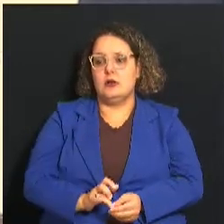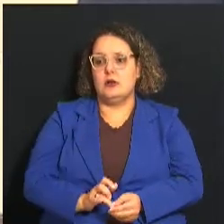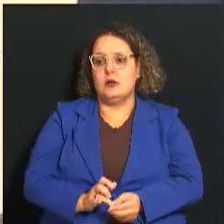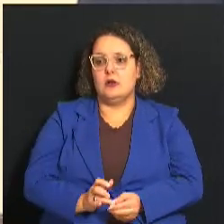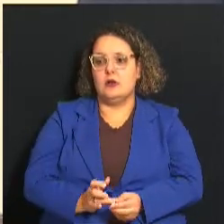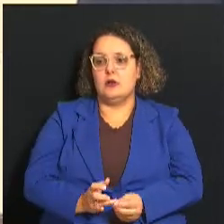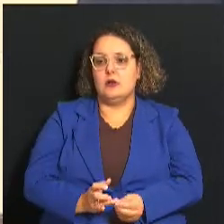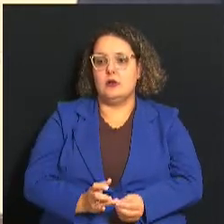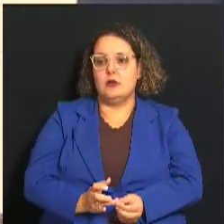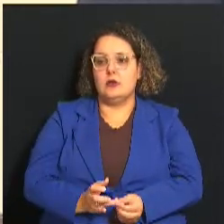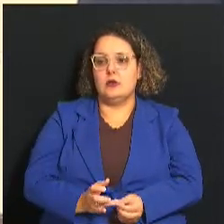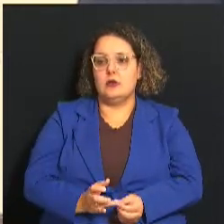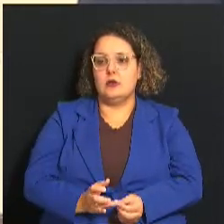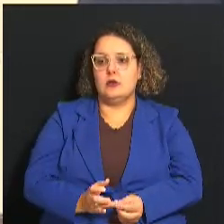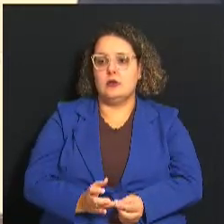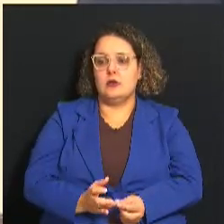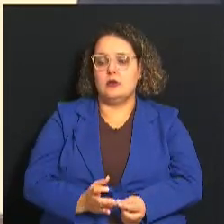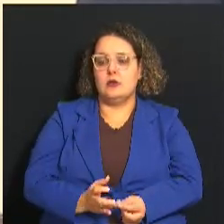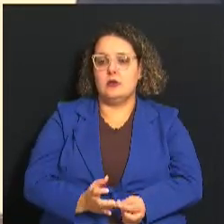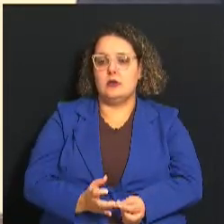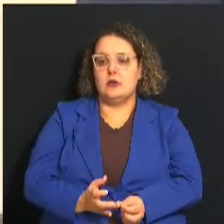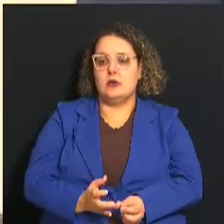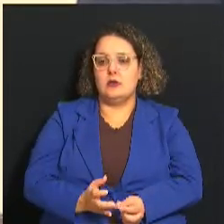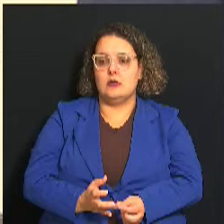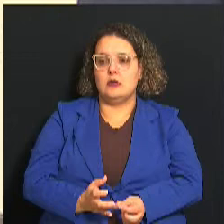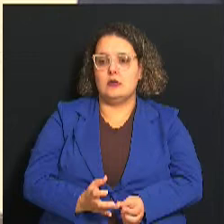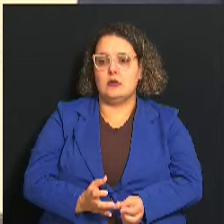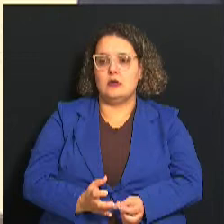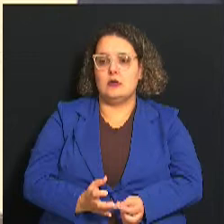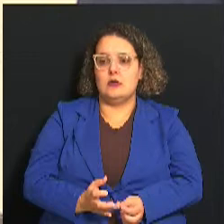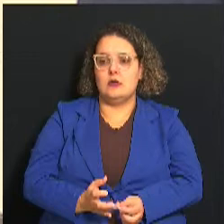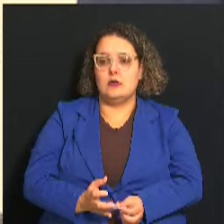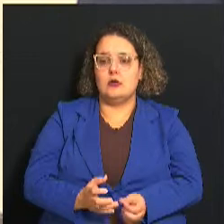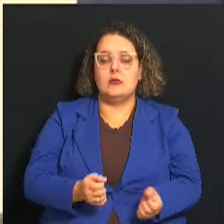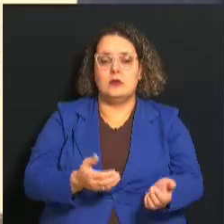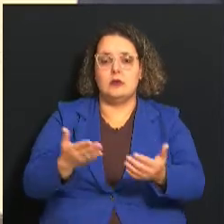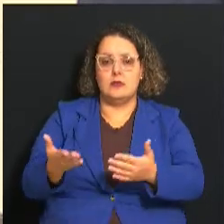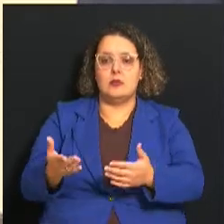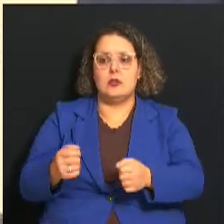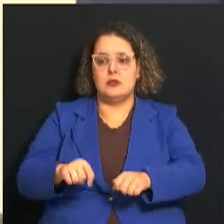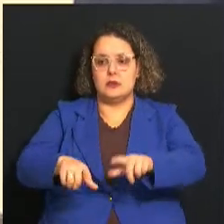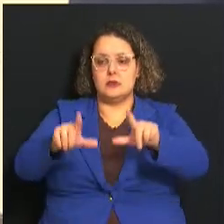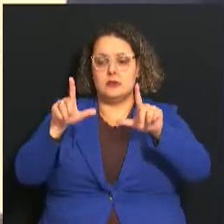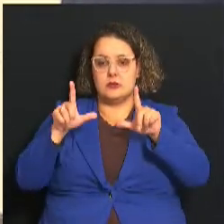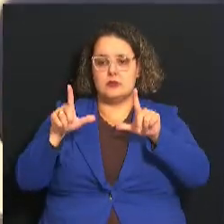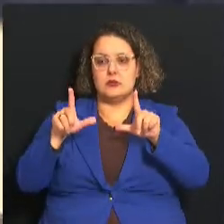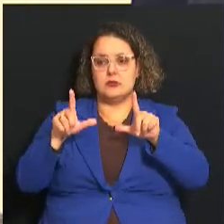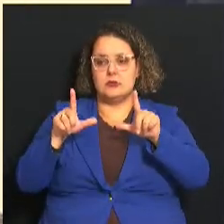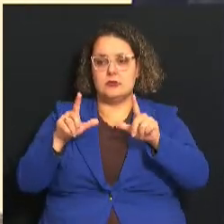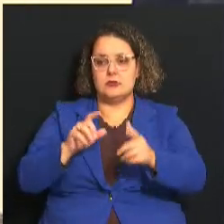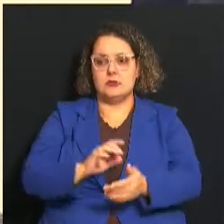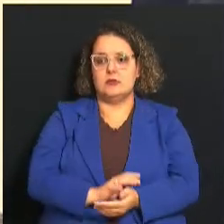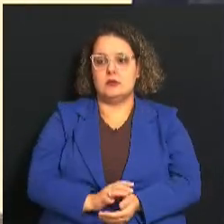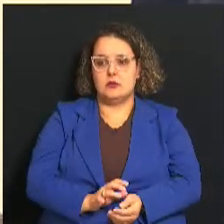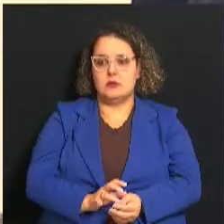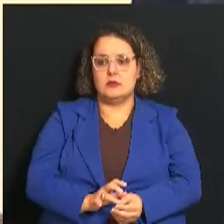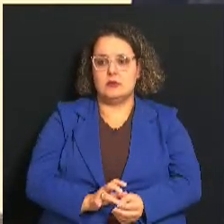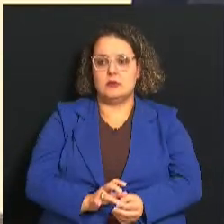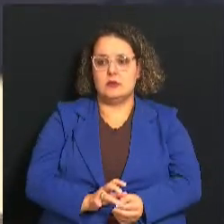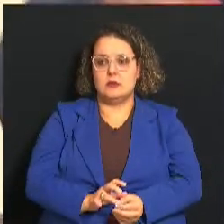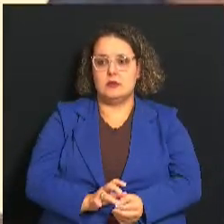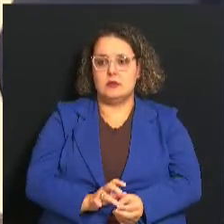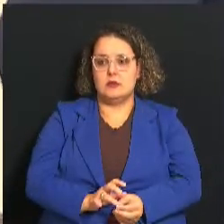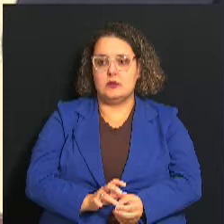Então, vamos lá. Conforme a gente combinou, foram apresentados alguns destaques. Então, quem quiser, já